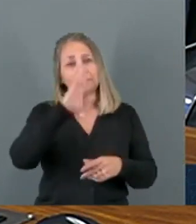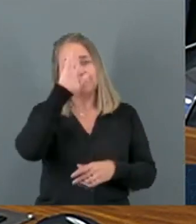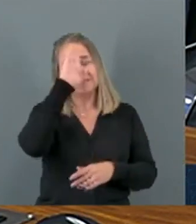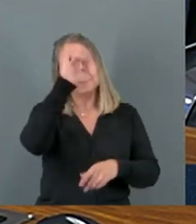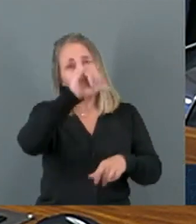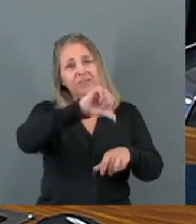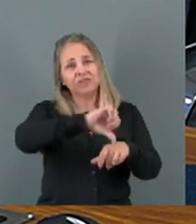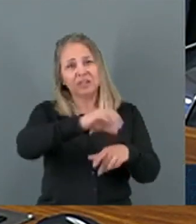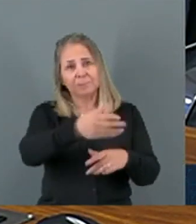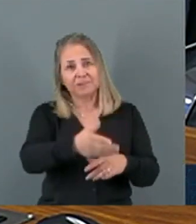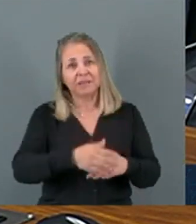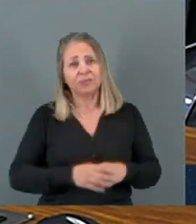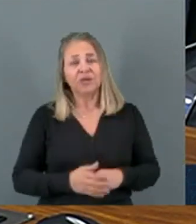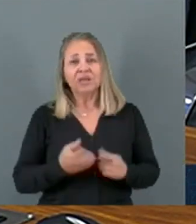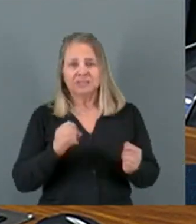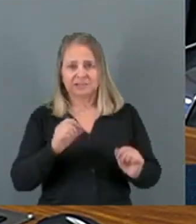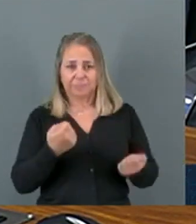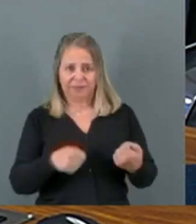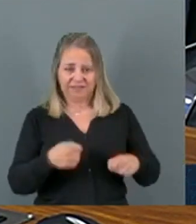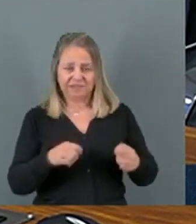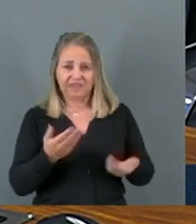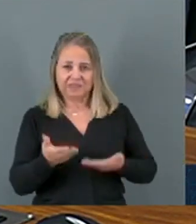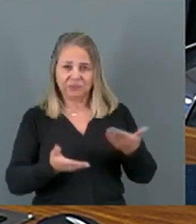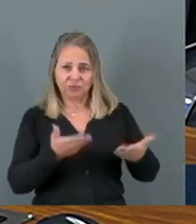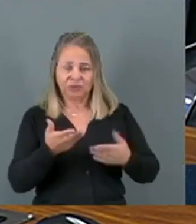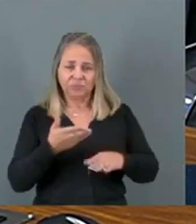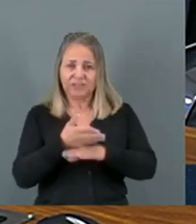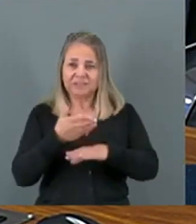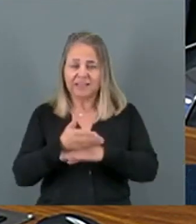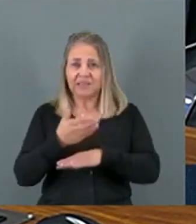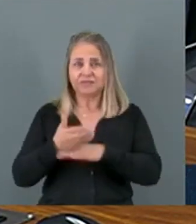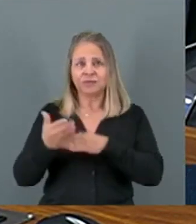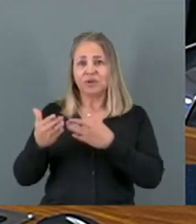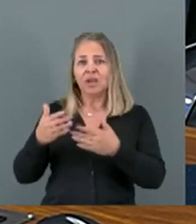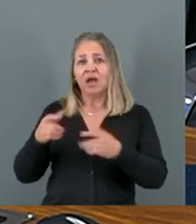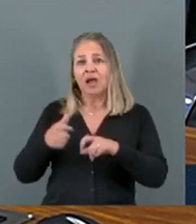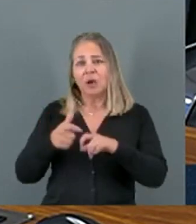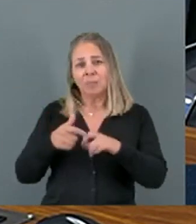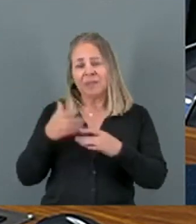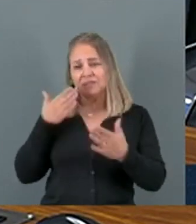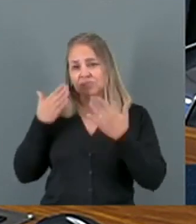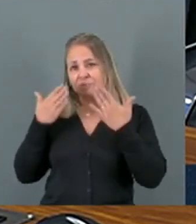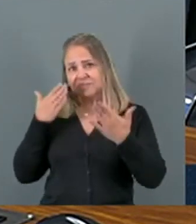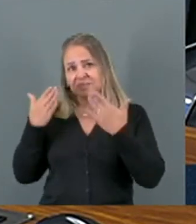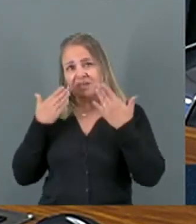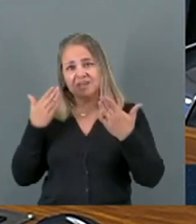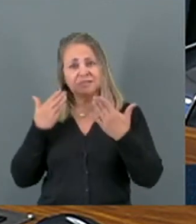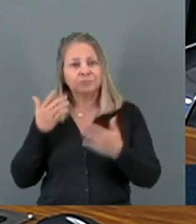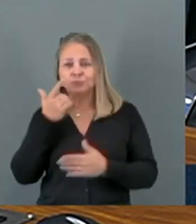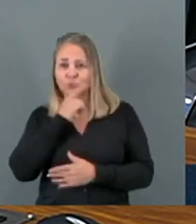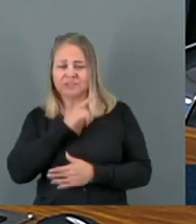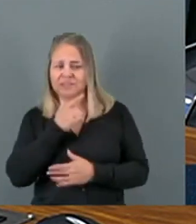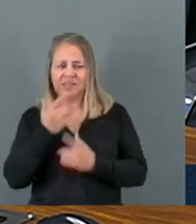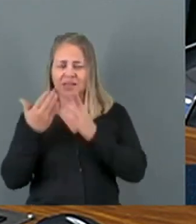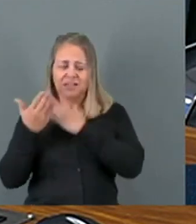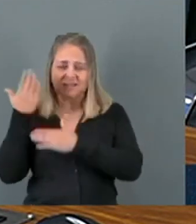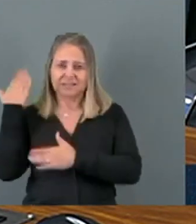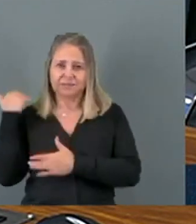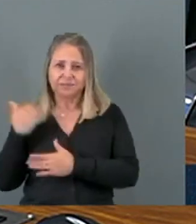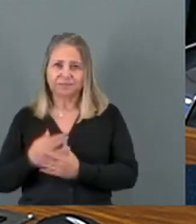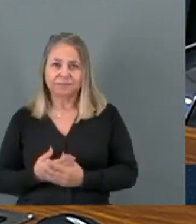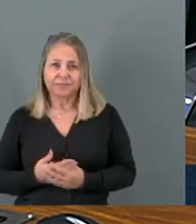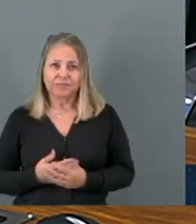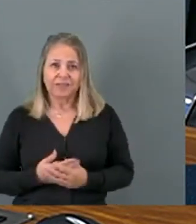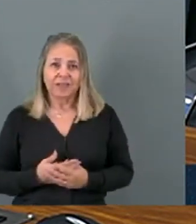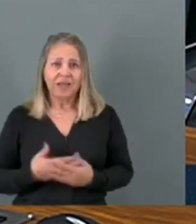se um idoso precisasse de um atendimento psiquiátrico, de um acesso a uma emergência psiquiátrica, ele não conseguiria. Tá? Então, se de